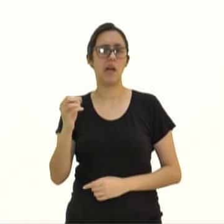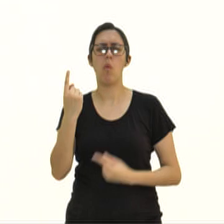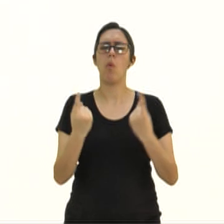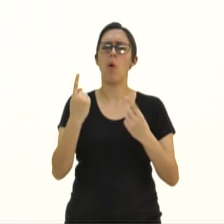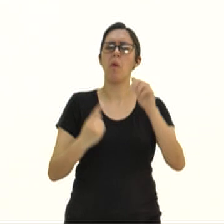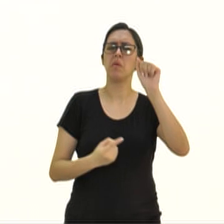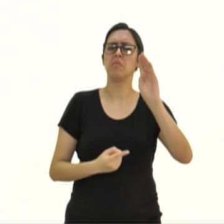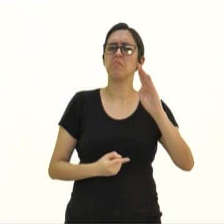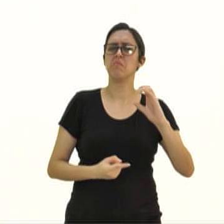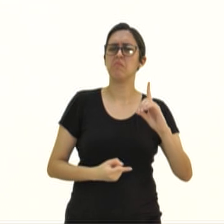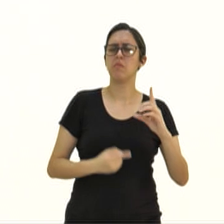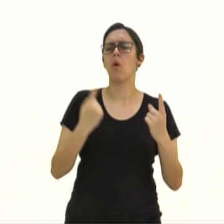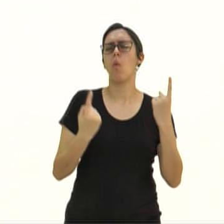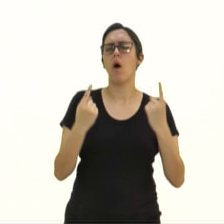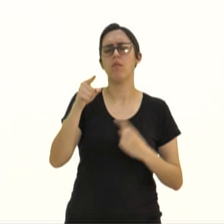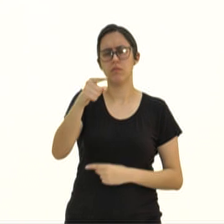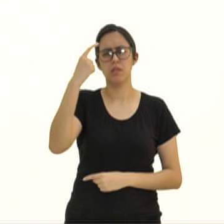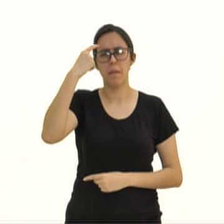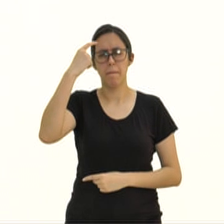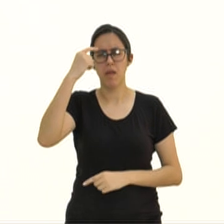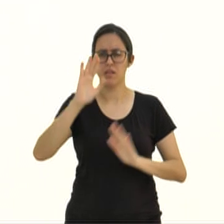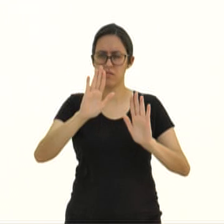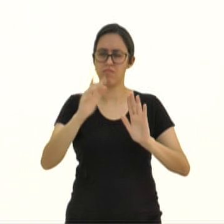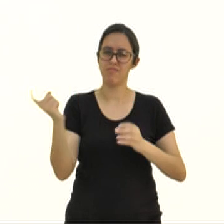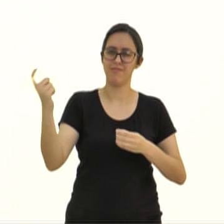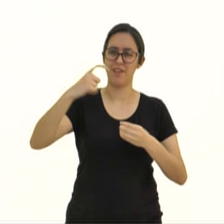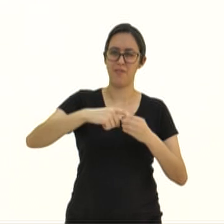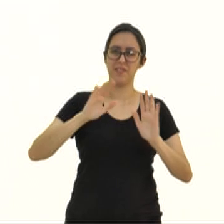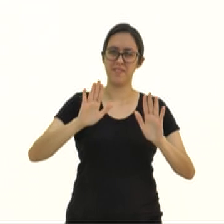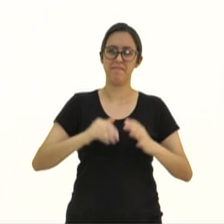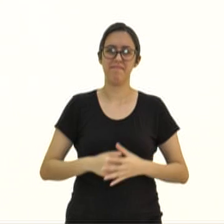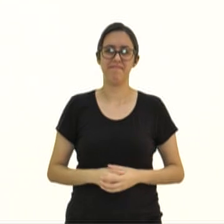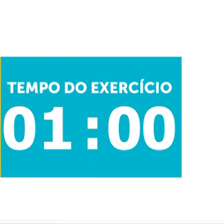para você pensar, porque essa tá bem fácil e a gente já volta.